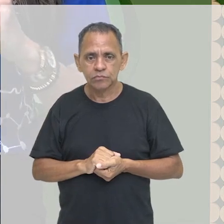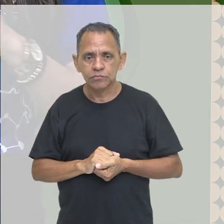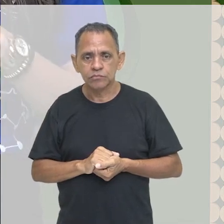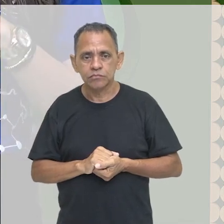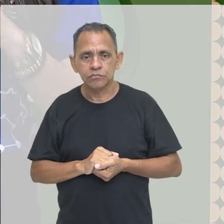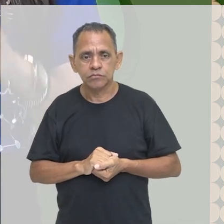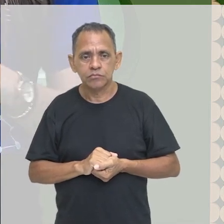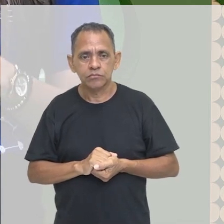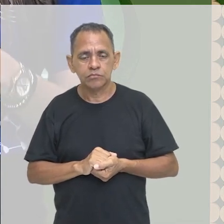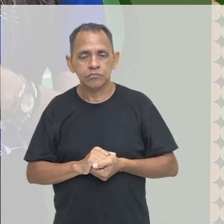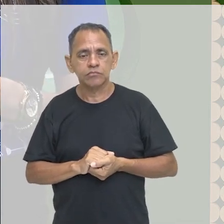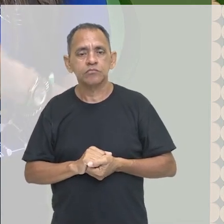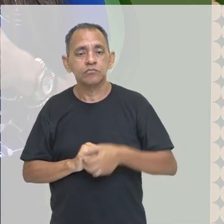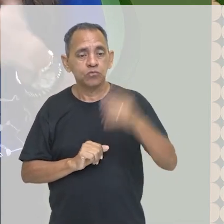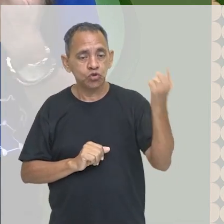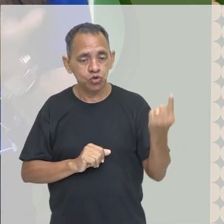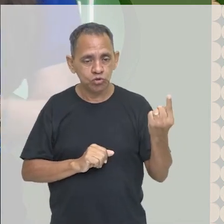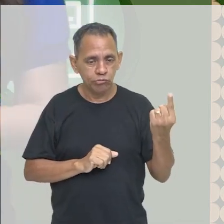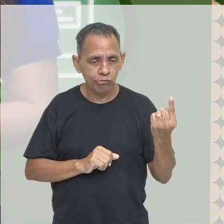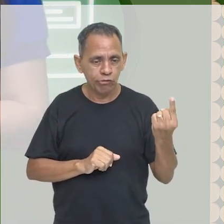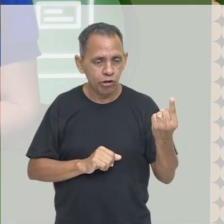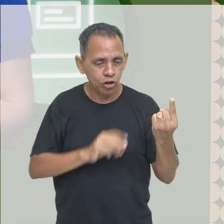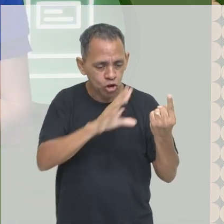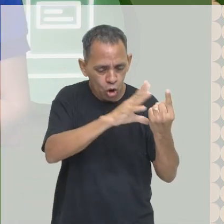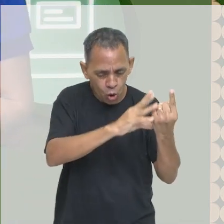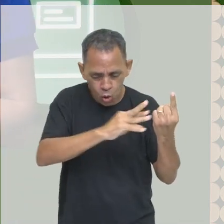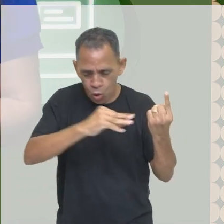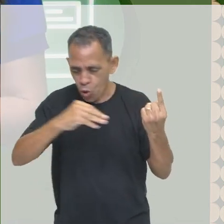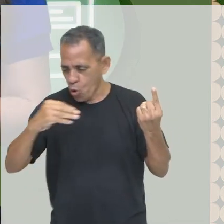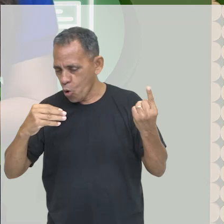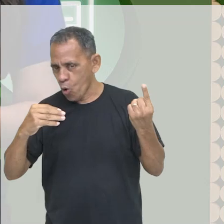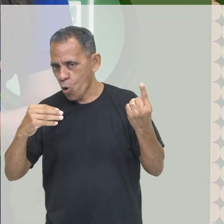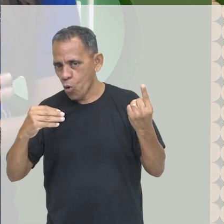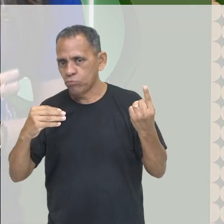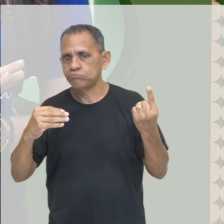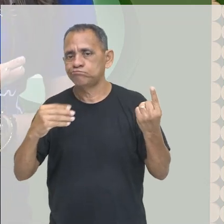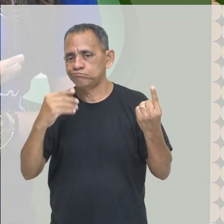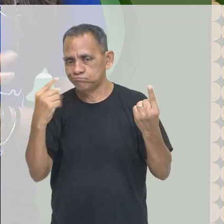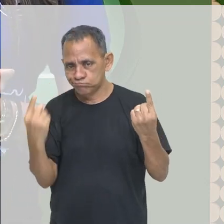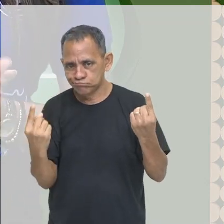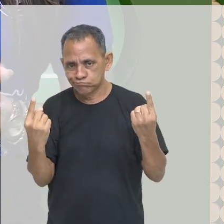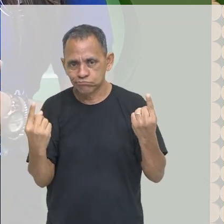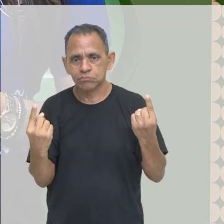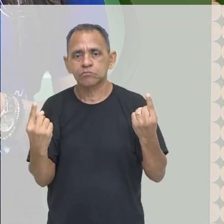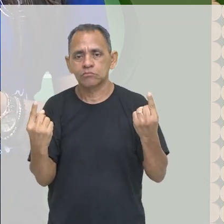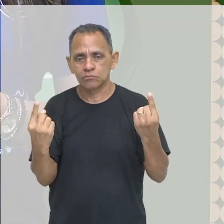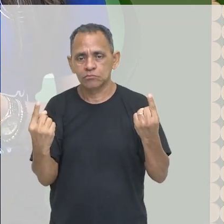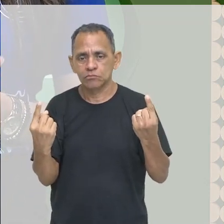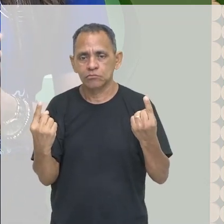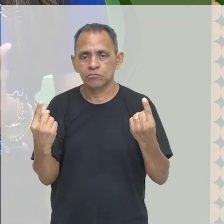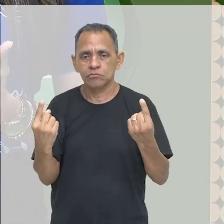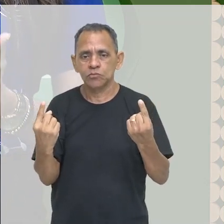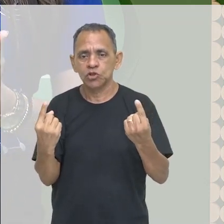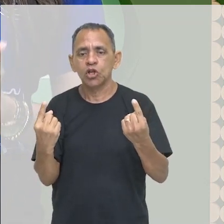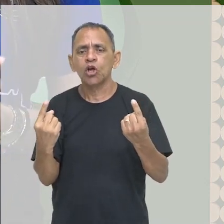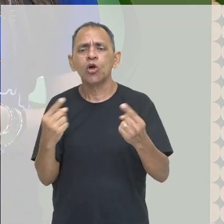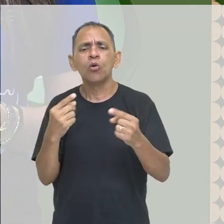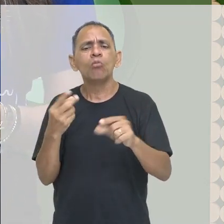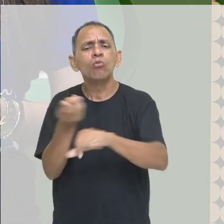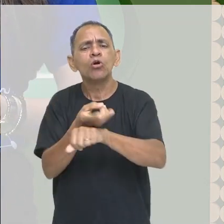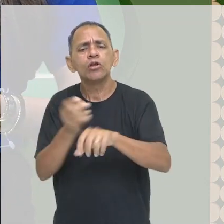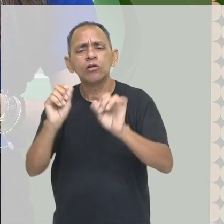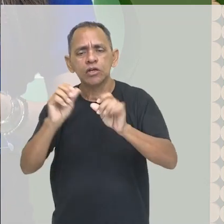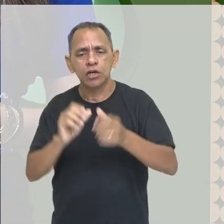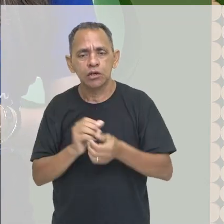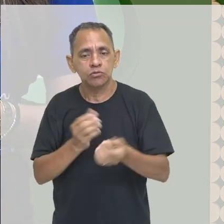para buscar dessa maneira o equilíbrio. Então, a osmose, ela vai estar relacionada com o